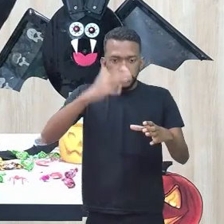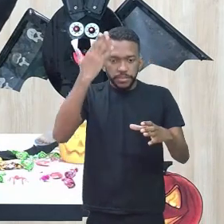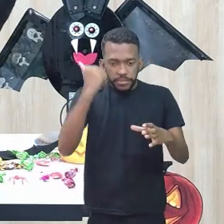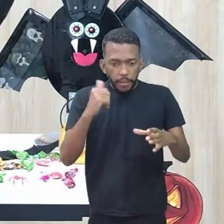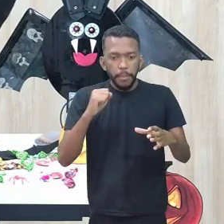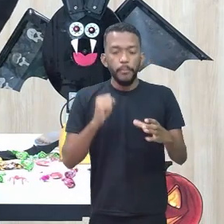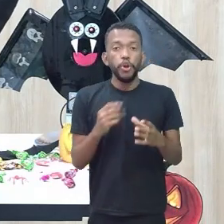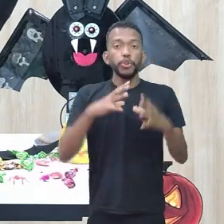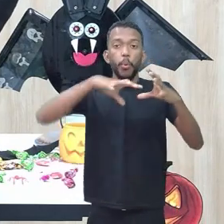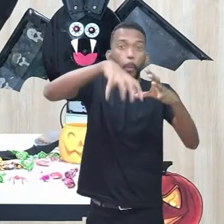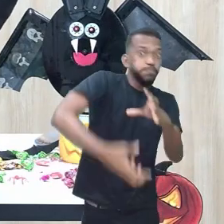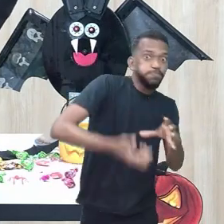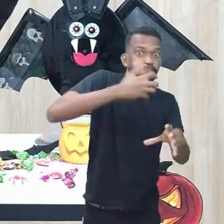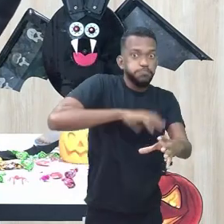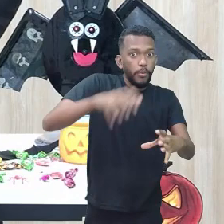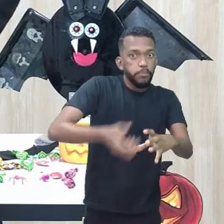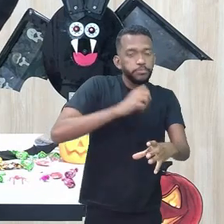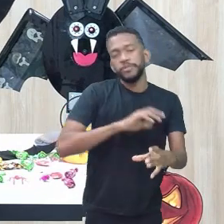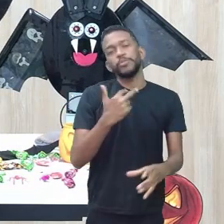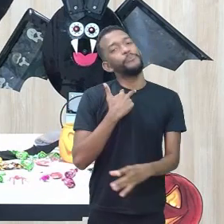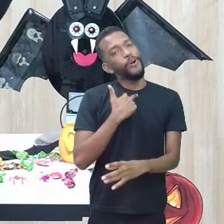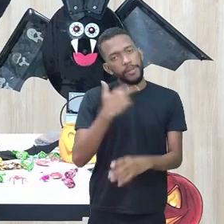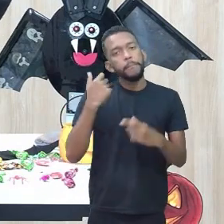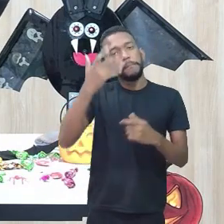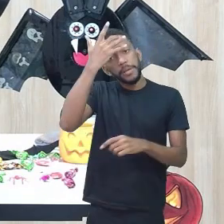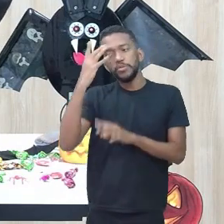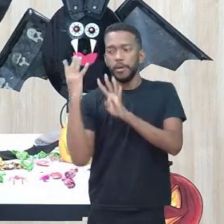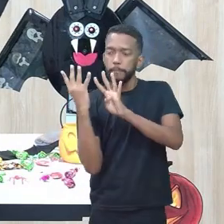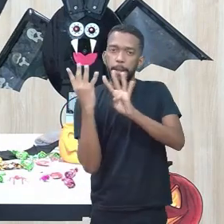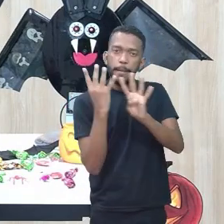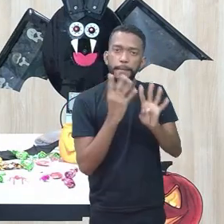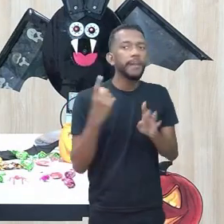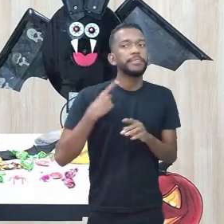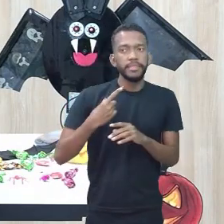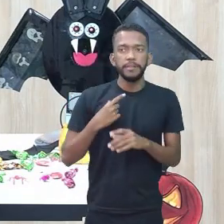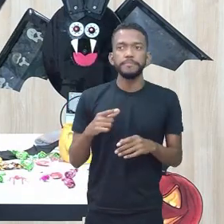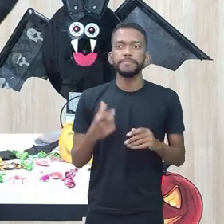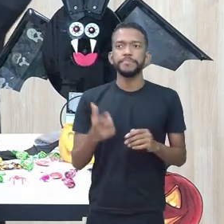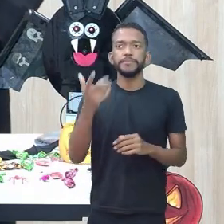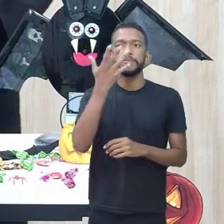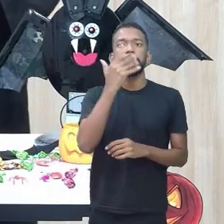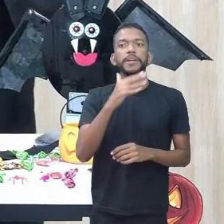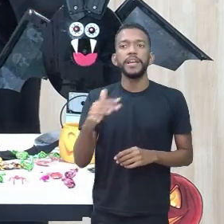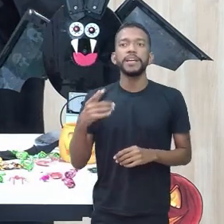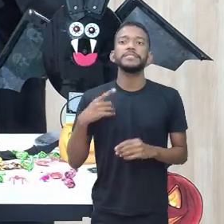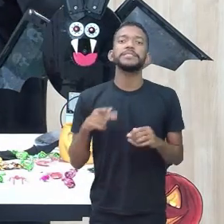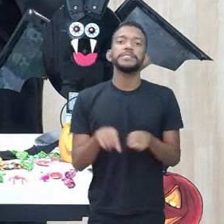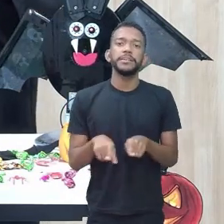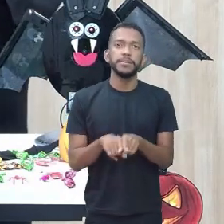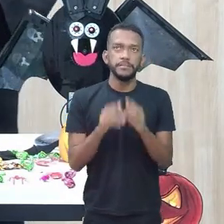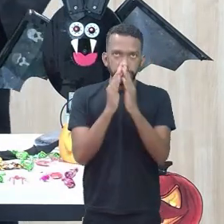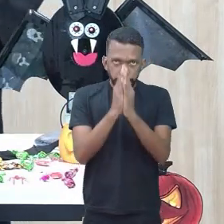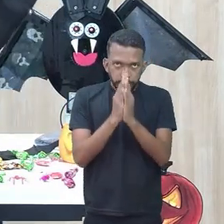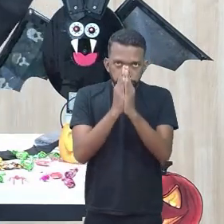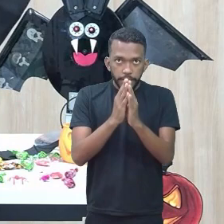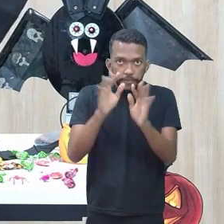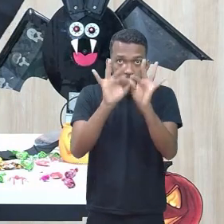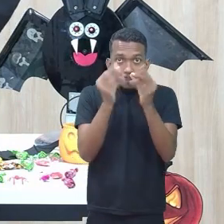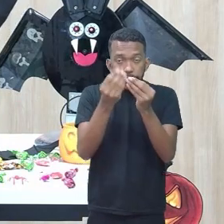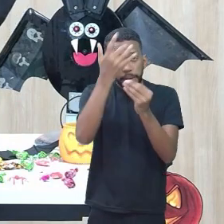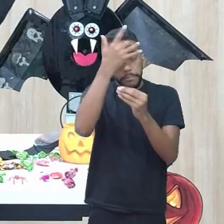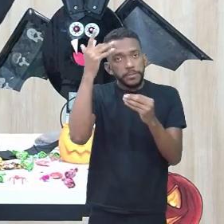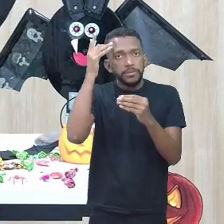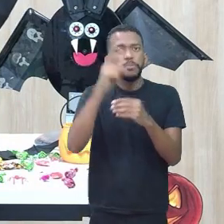que não pode pegar tudo, né? E deixar para quem vai passar depois. E aí reza a lenda que essas crianças rezavam por alguém da família que